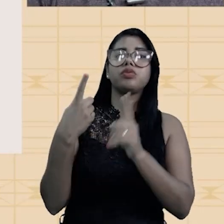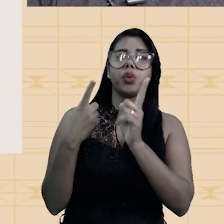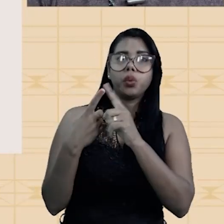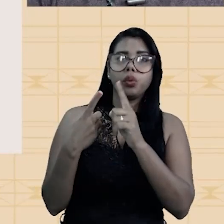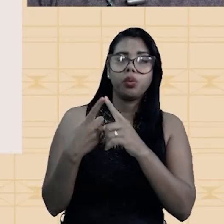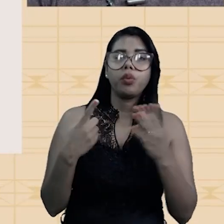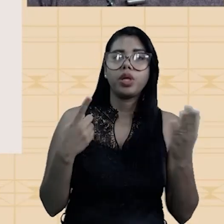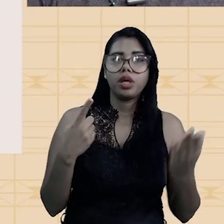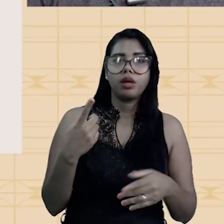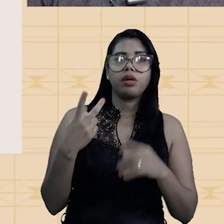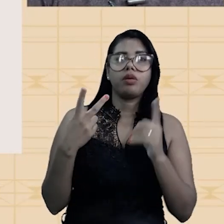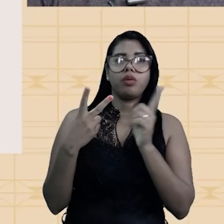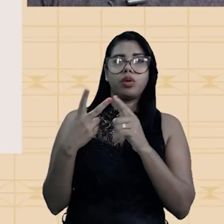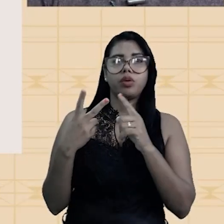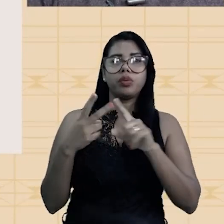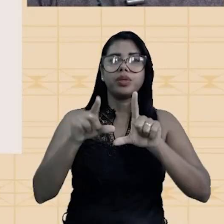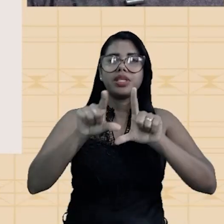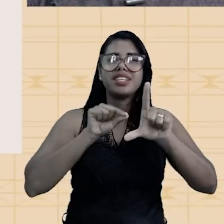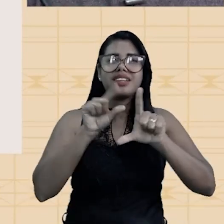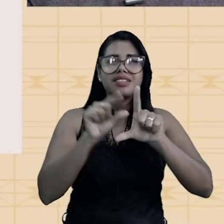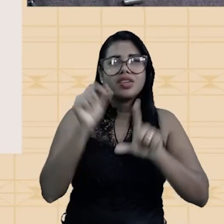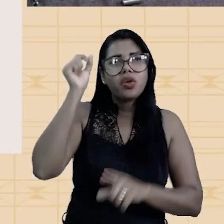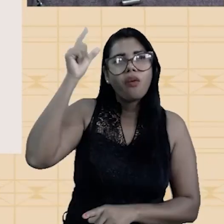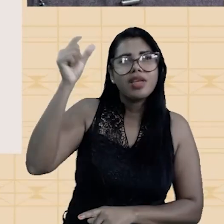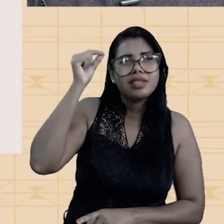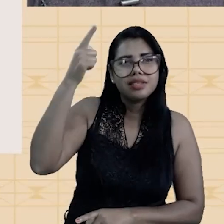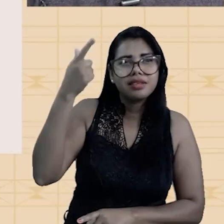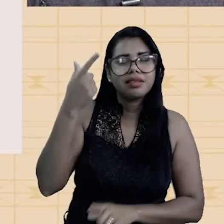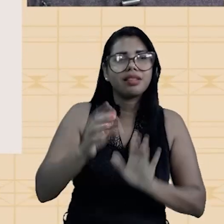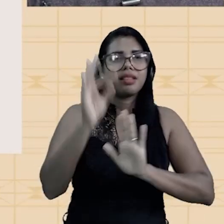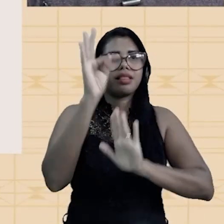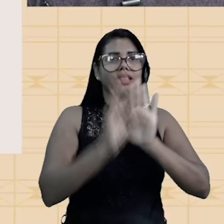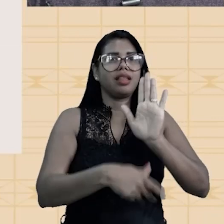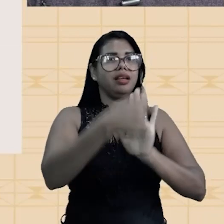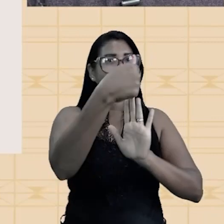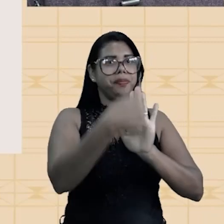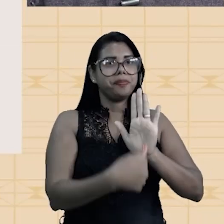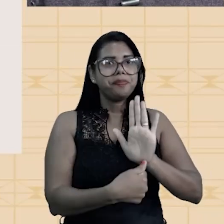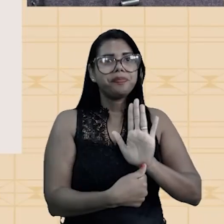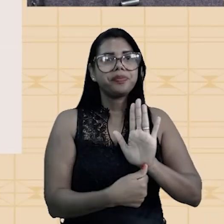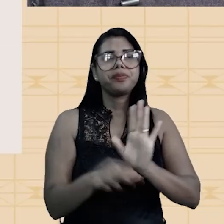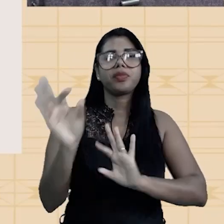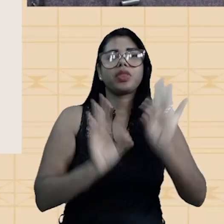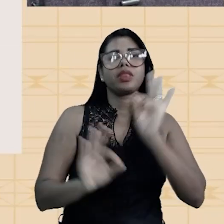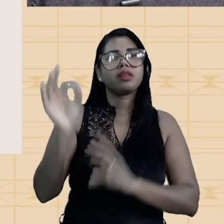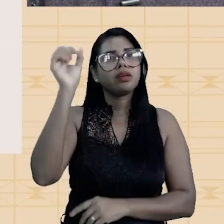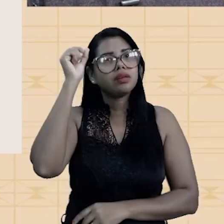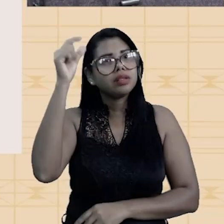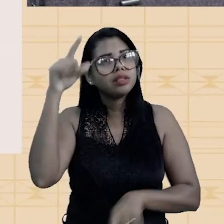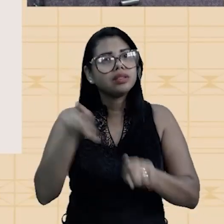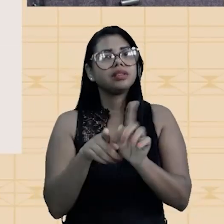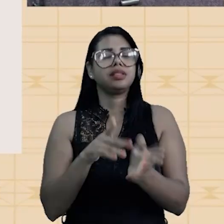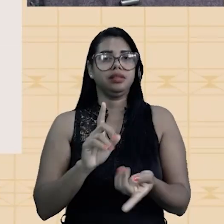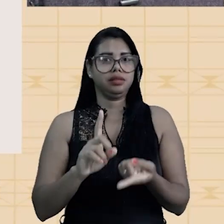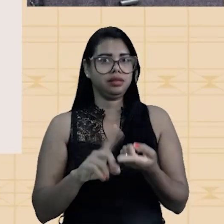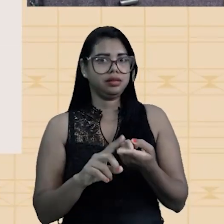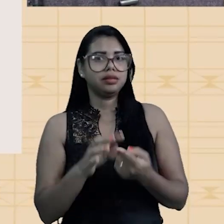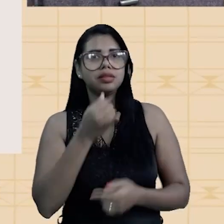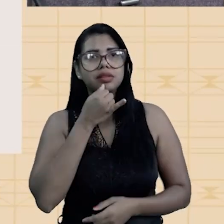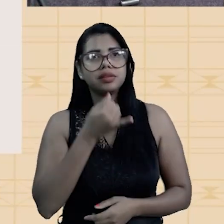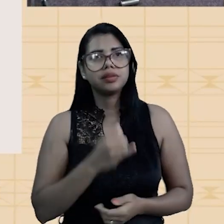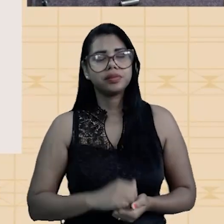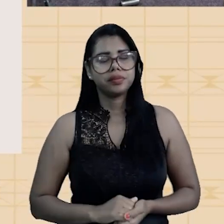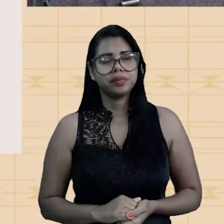ela selecionou as ideias dela, sim. Não é a seleção e organização de ideias. Então, aqui, ó,